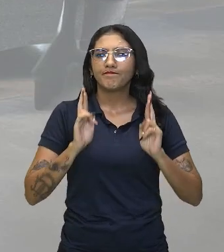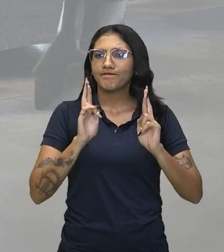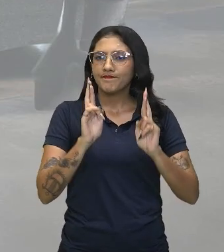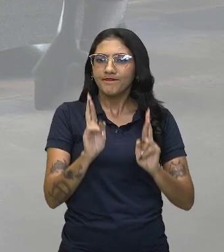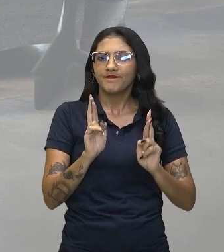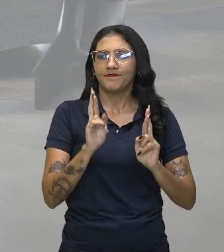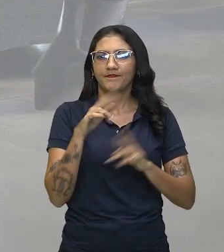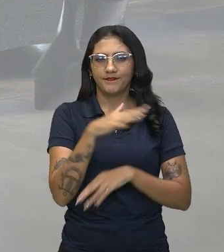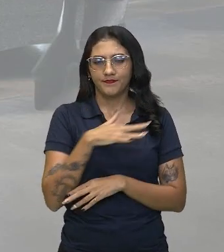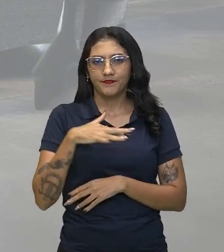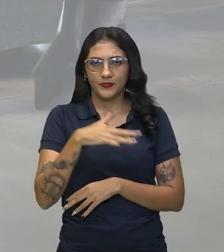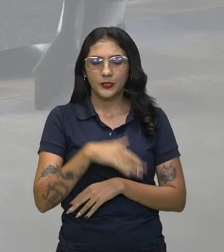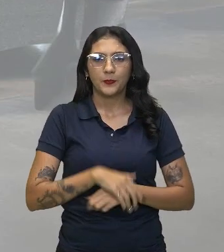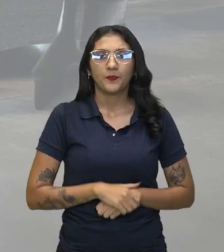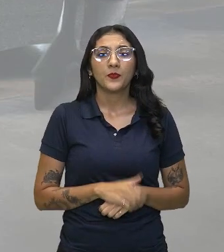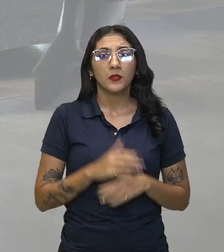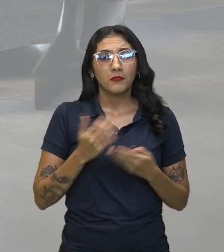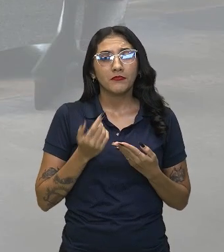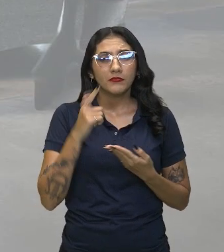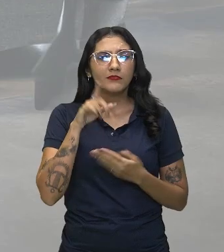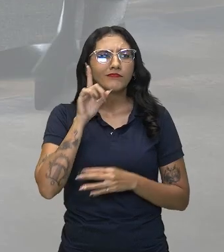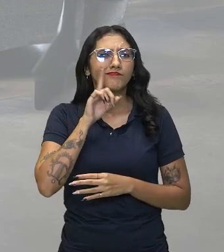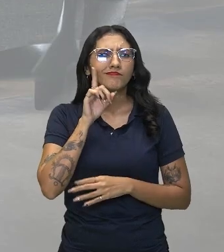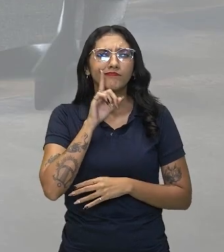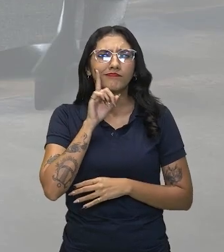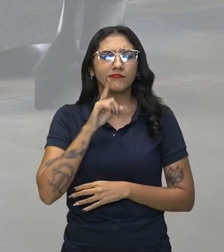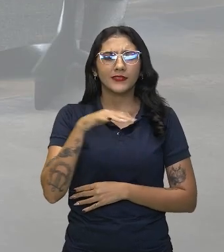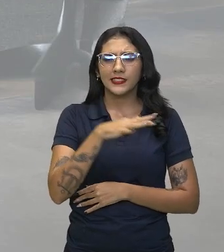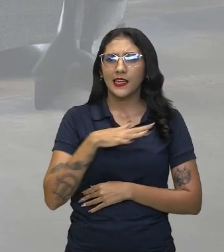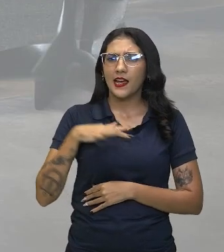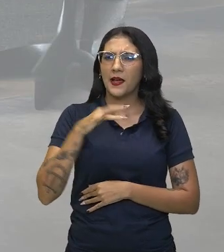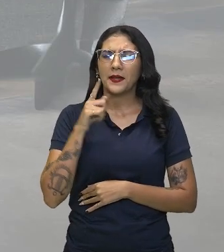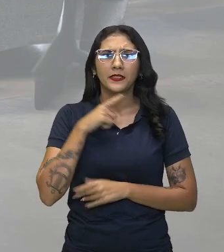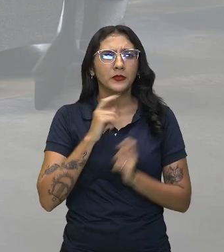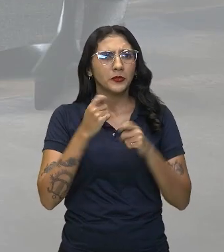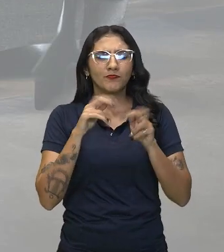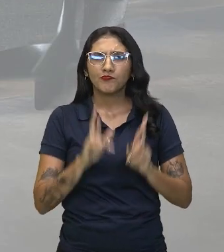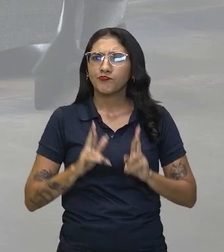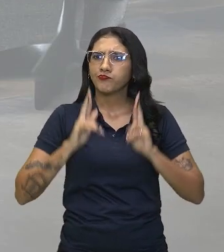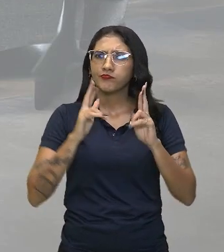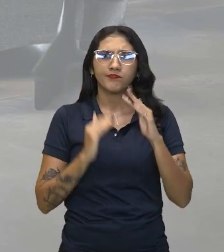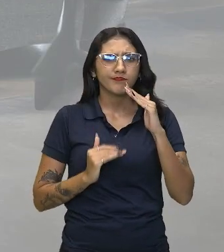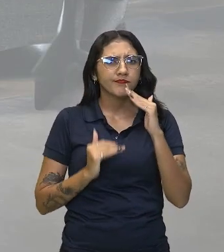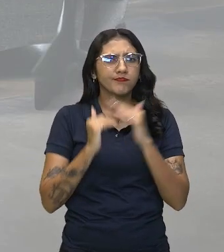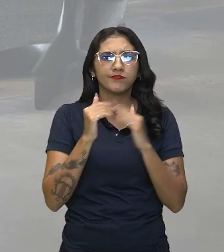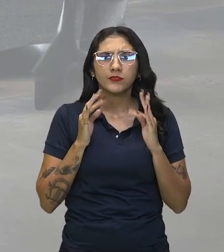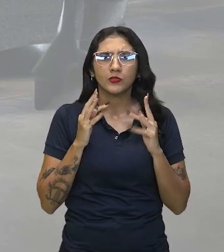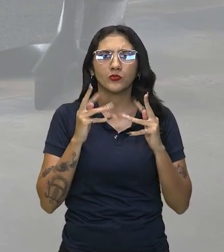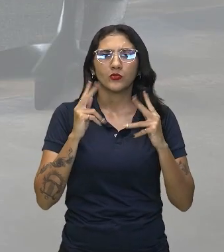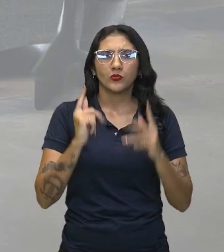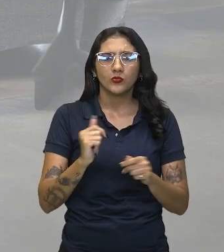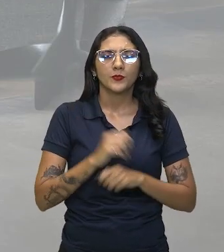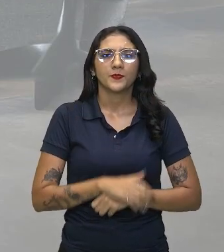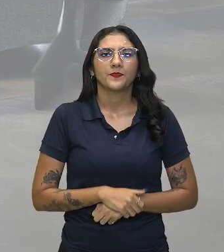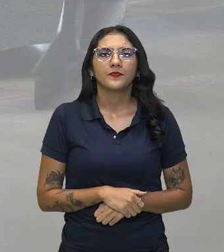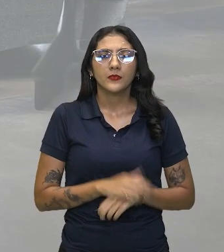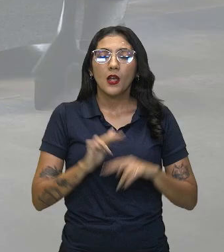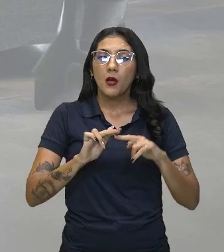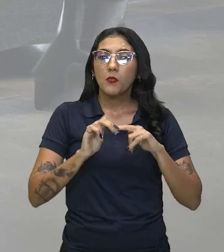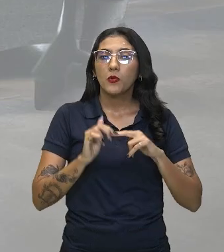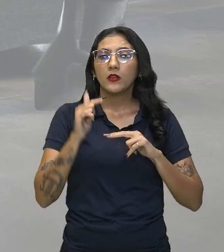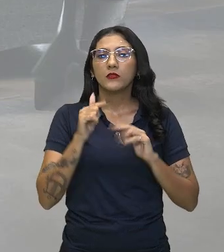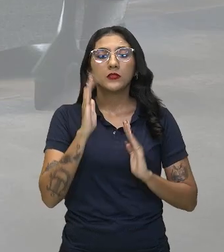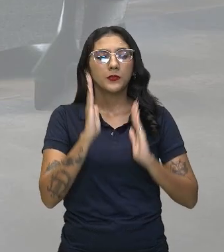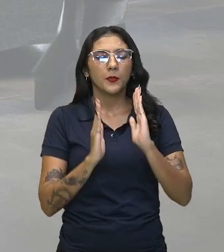Então, para os estadunidenses, o céu ali era o limite para tudo. Nesse período, o consumo, ele